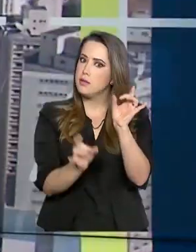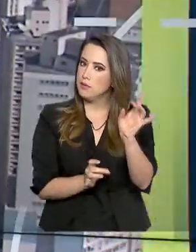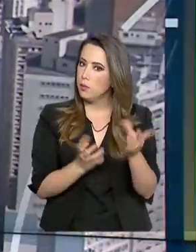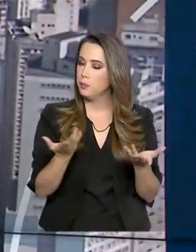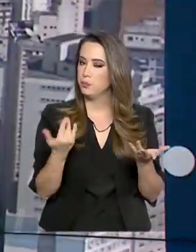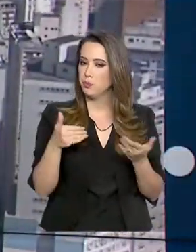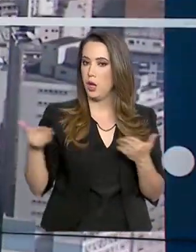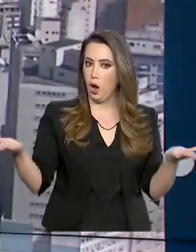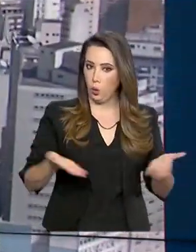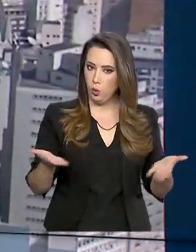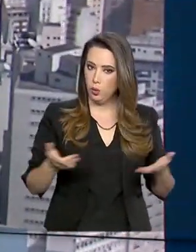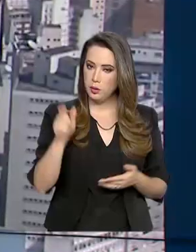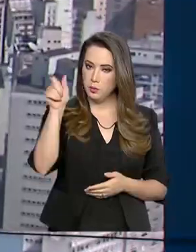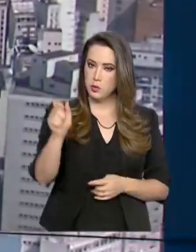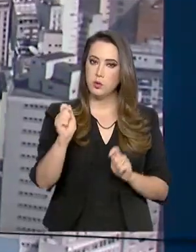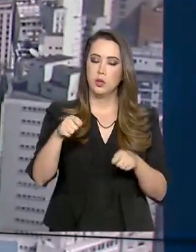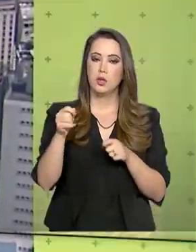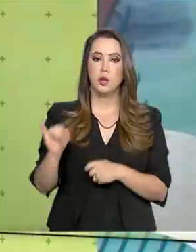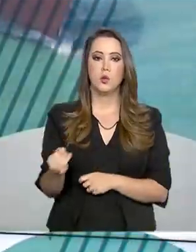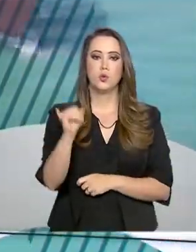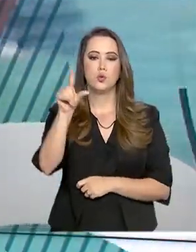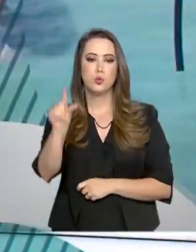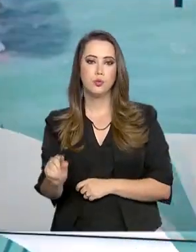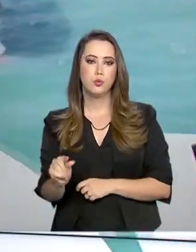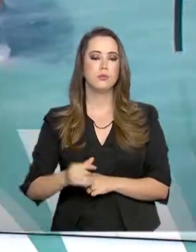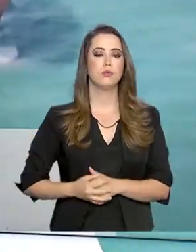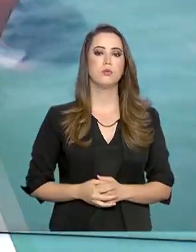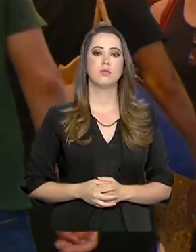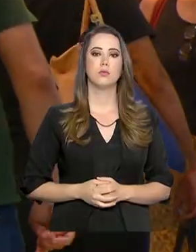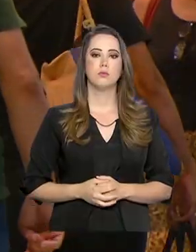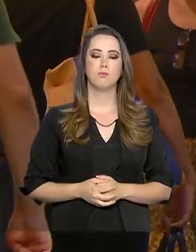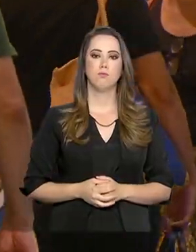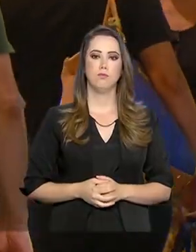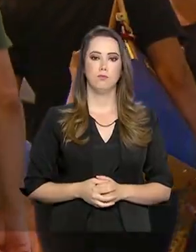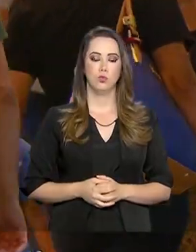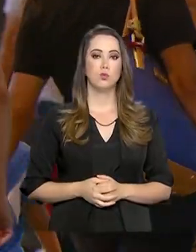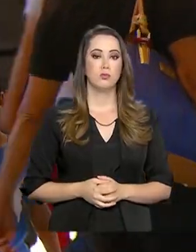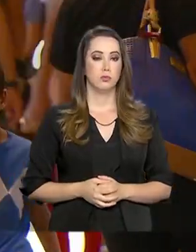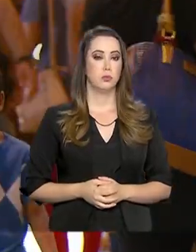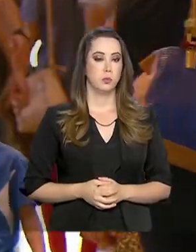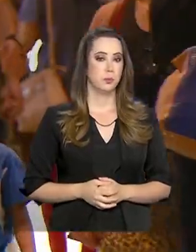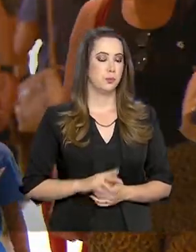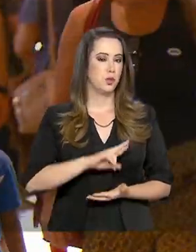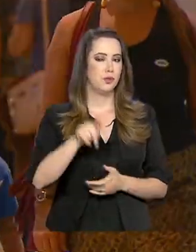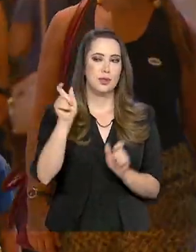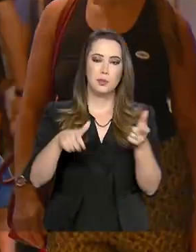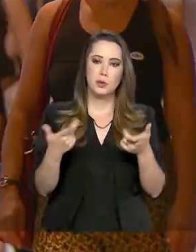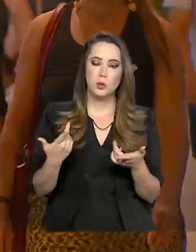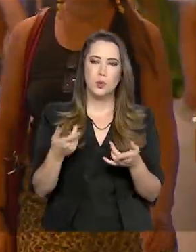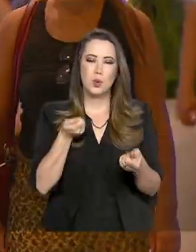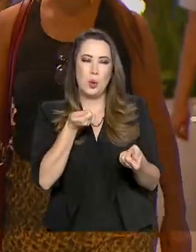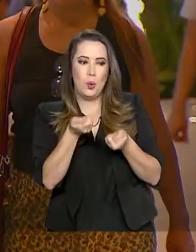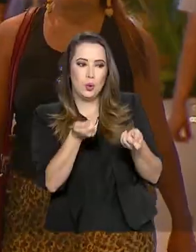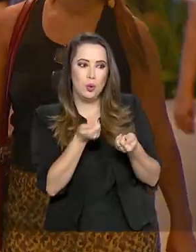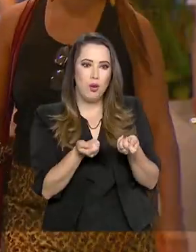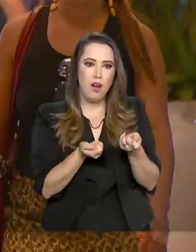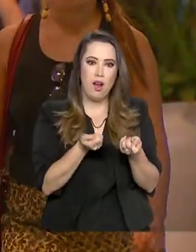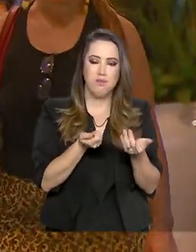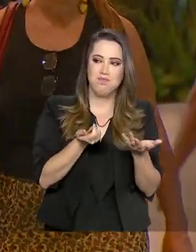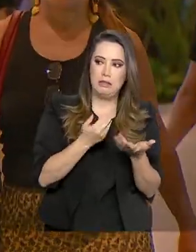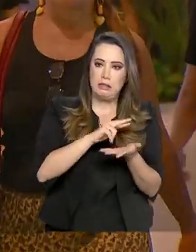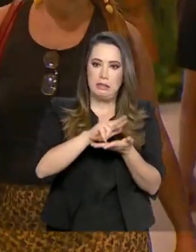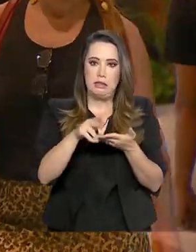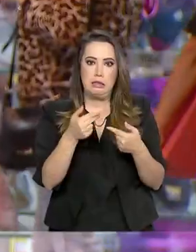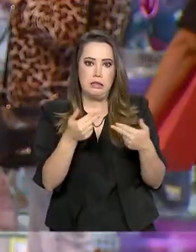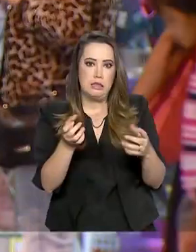A partir de agora, o consumidor vai contar com juros mais baixos. Para muita gente, controlar as finanças não